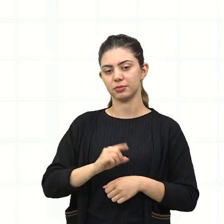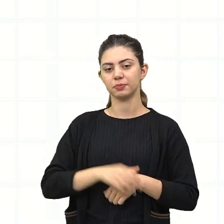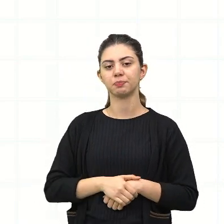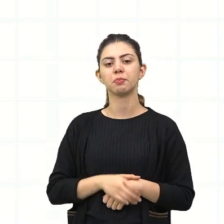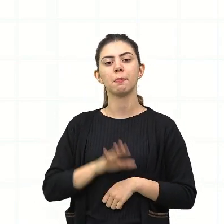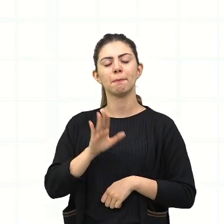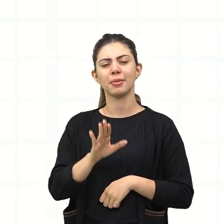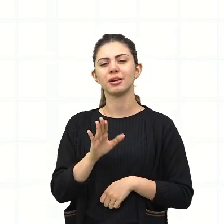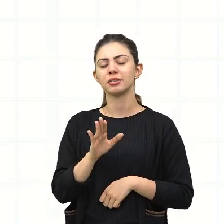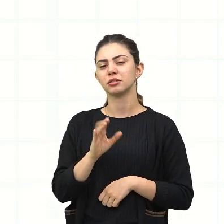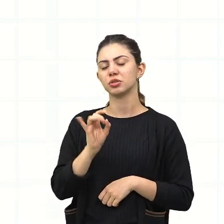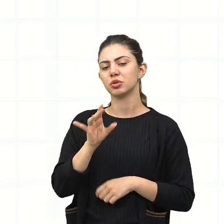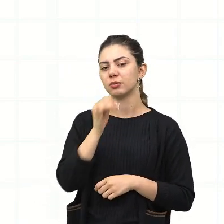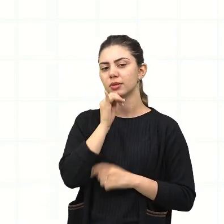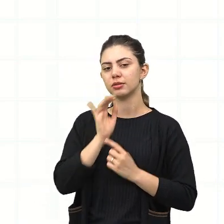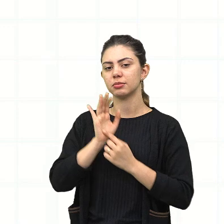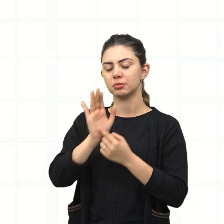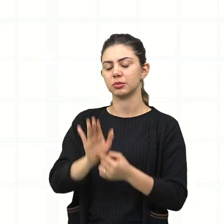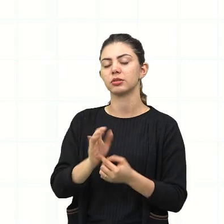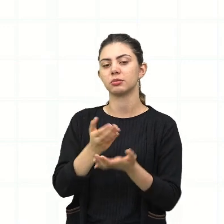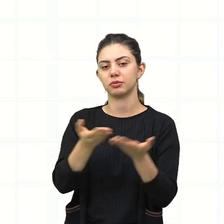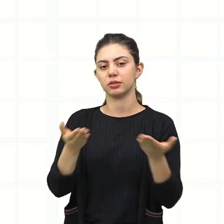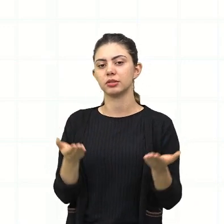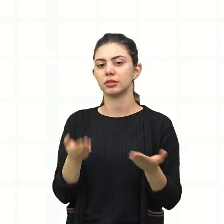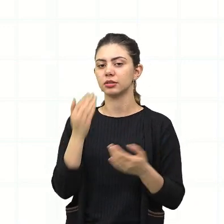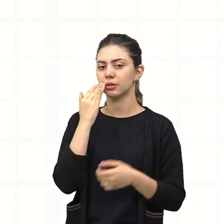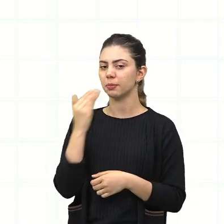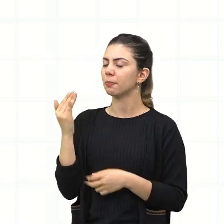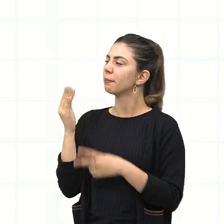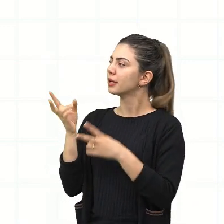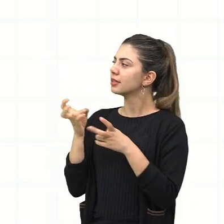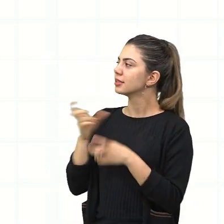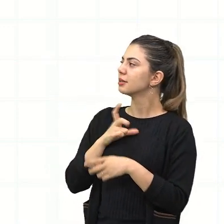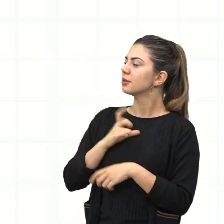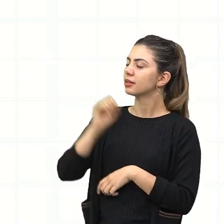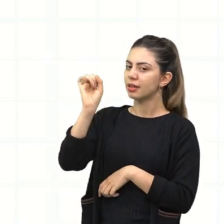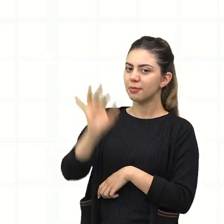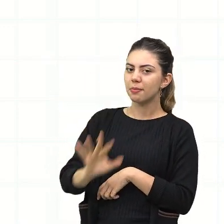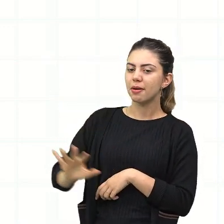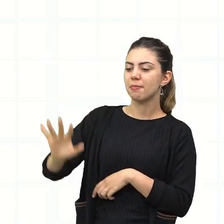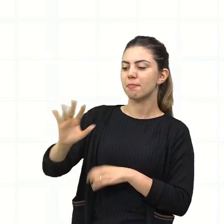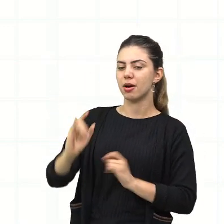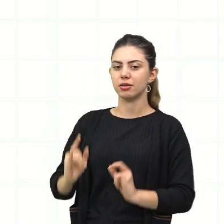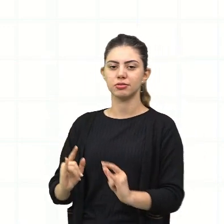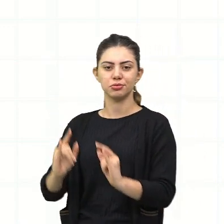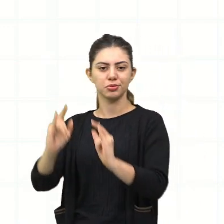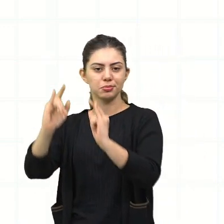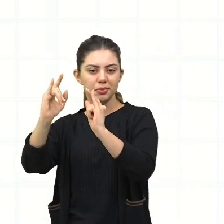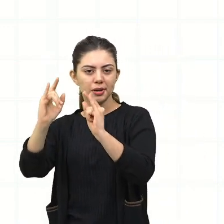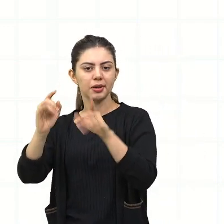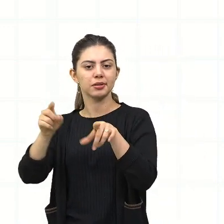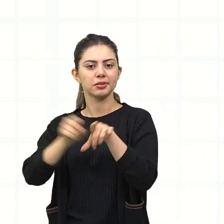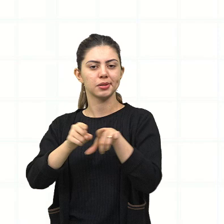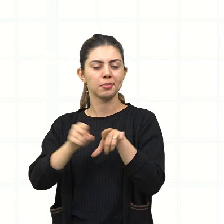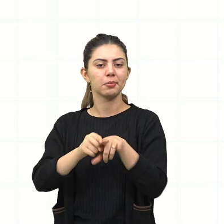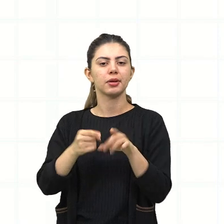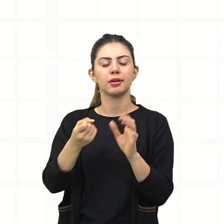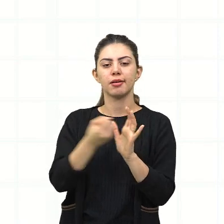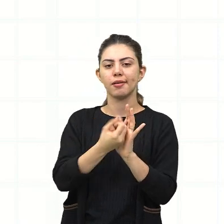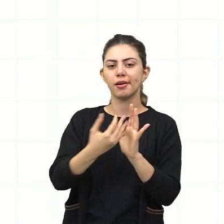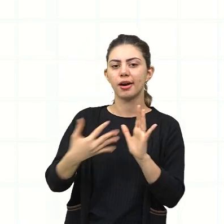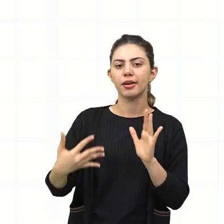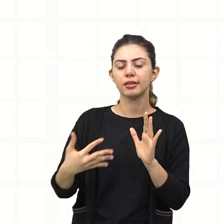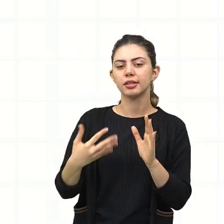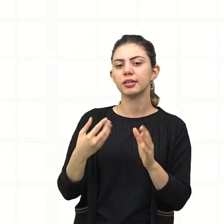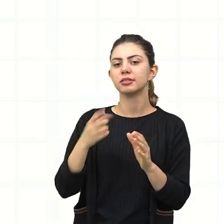essa visualidade mais elaborada, que traz ali a foto dos prédios, que traz ali alguns elementos de o